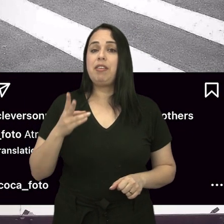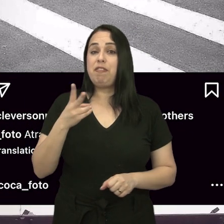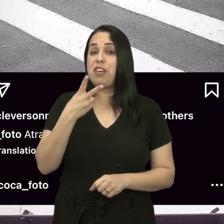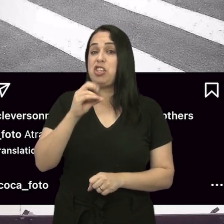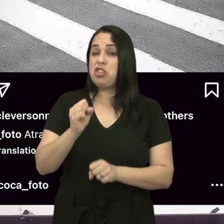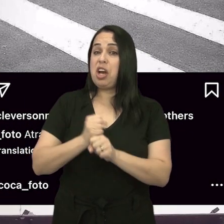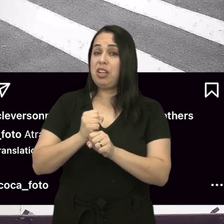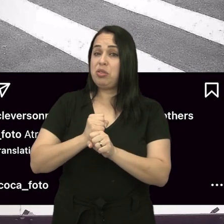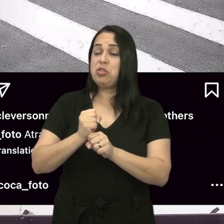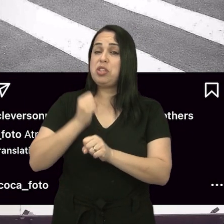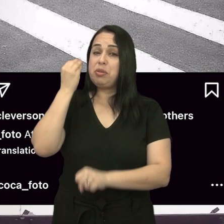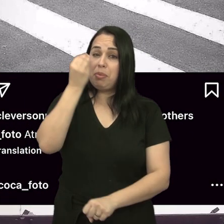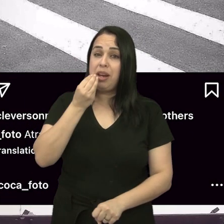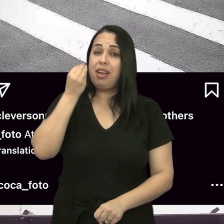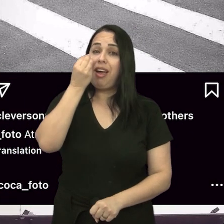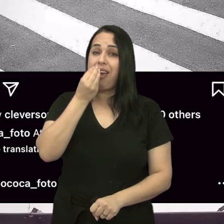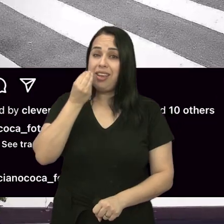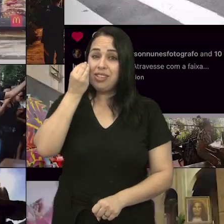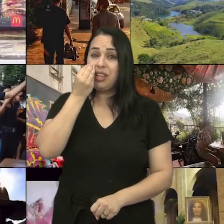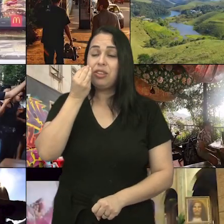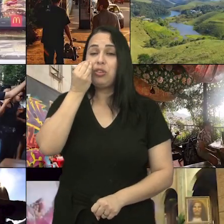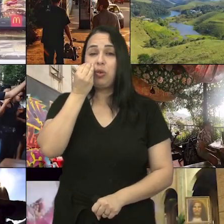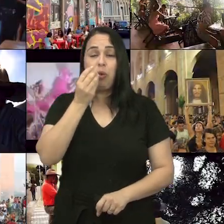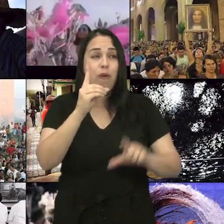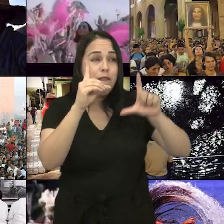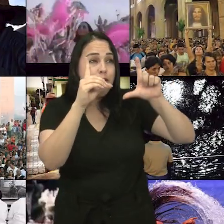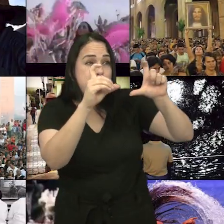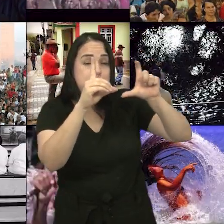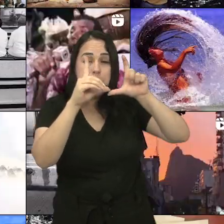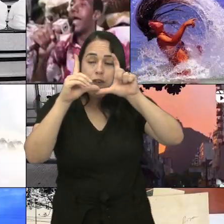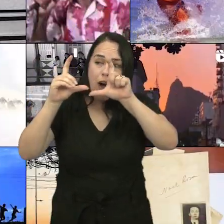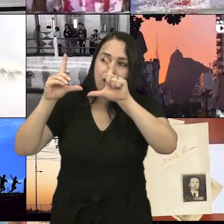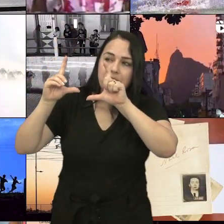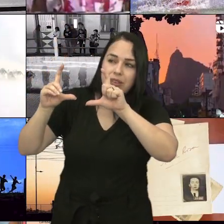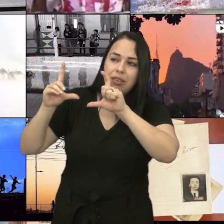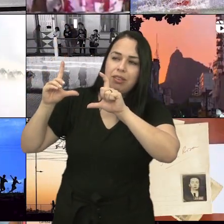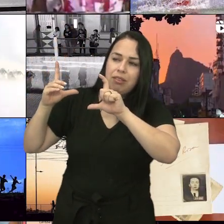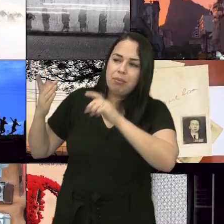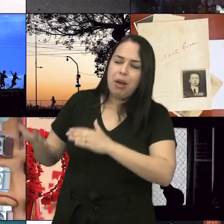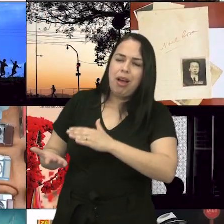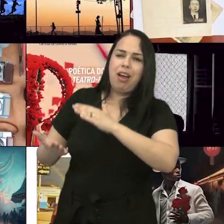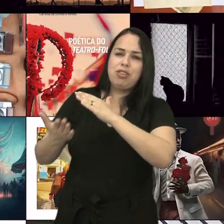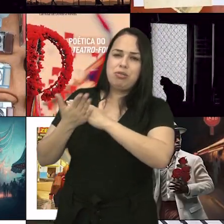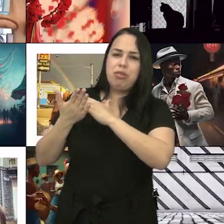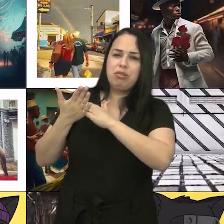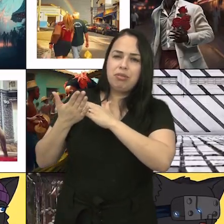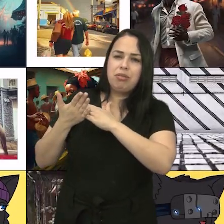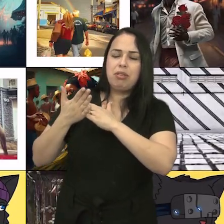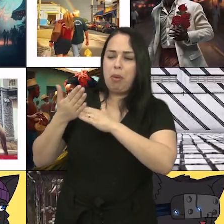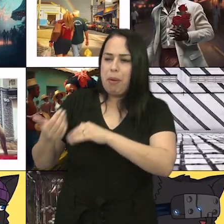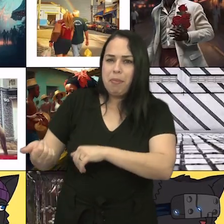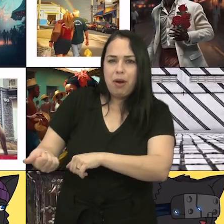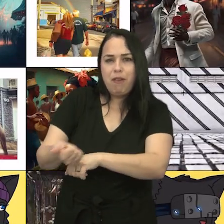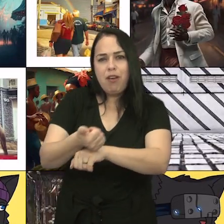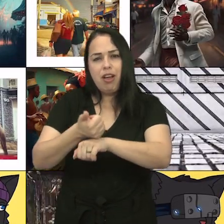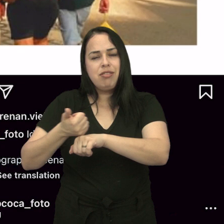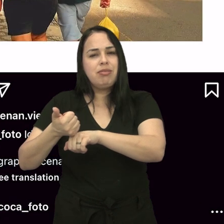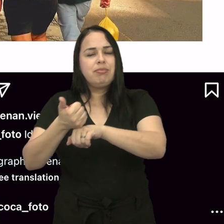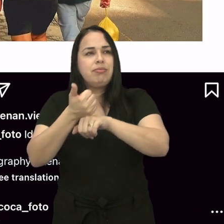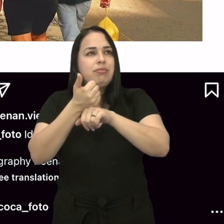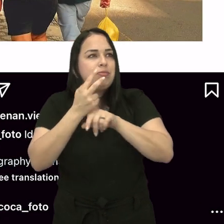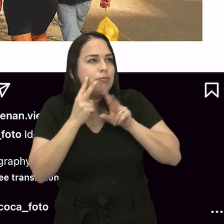20 anos de experiência trabalhando com fotojornalismo e diz que essa bagagem ajudou muito para que ele se tornasse um profissional com um